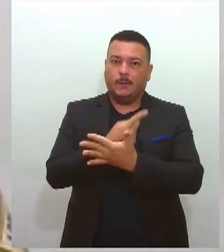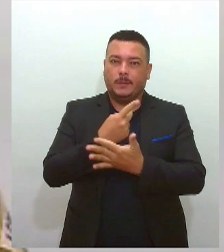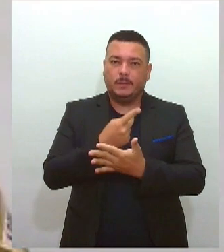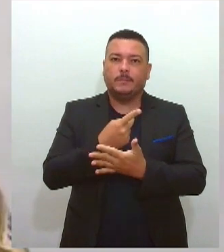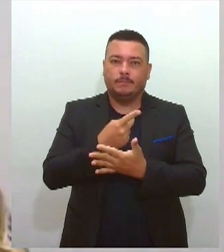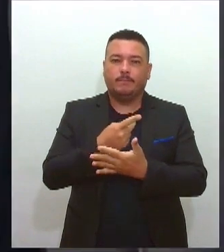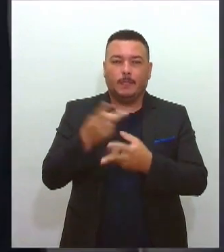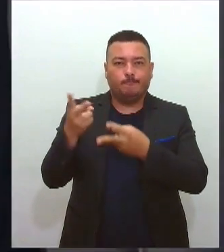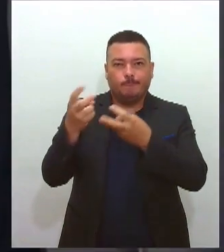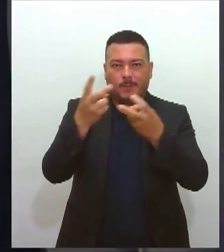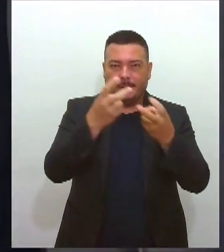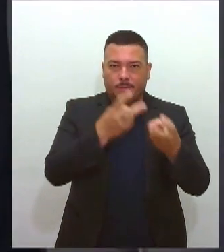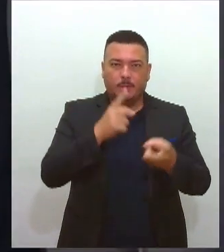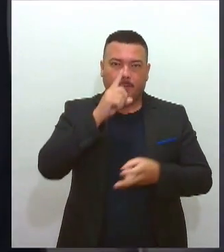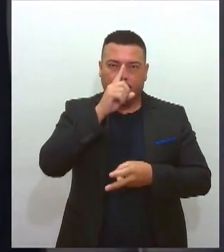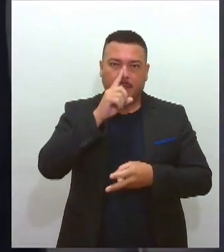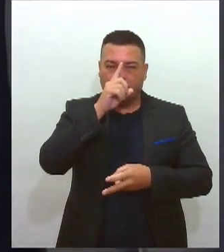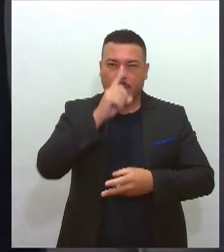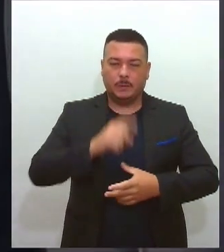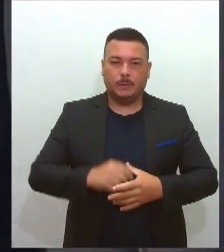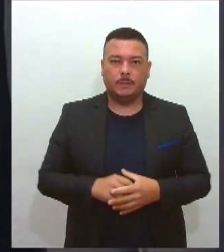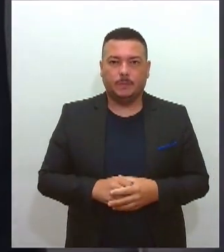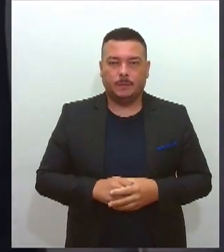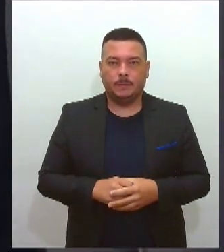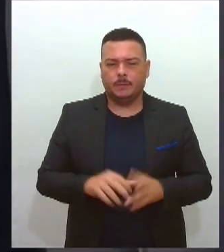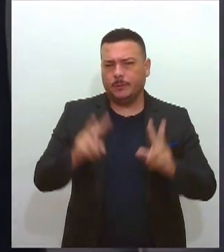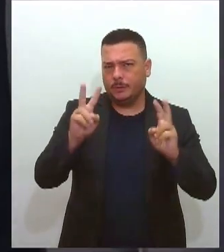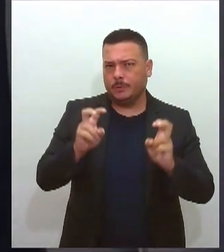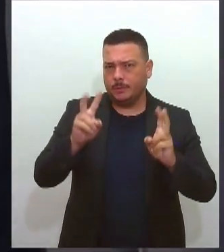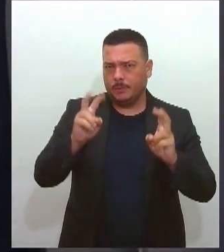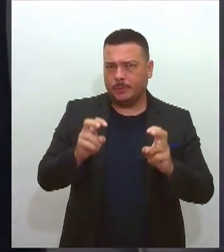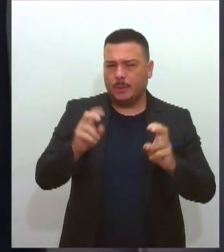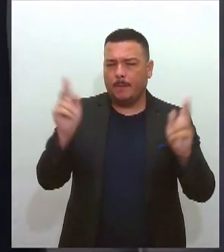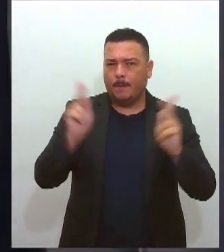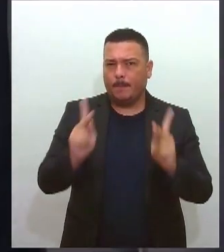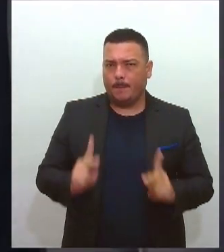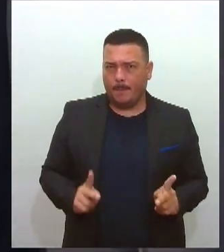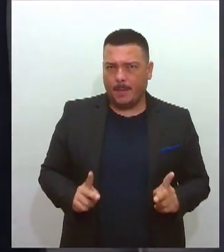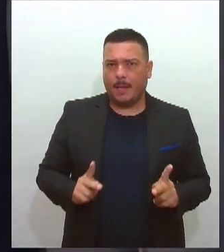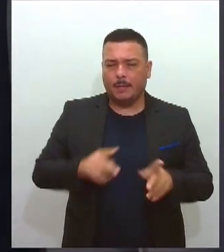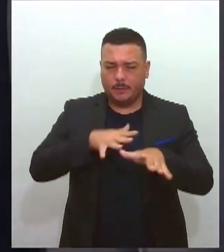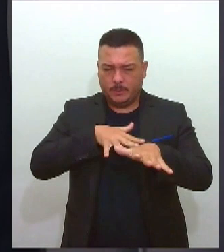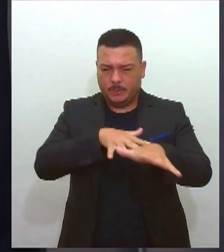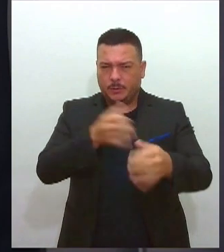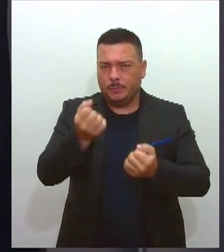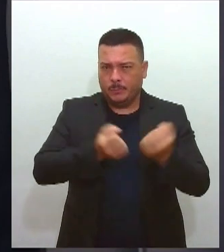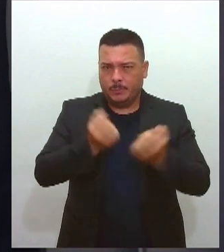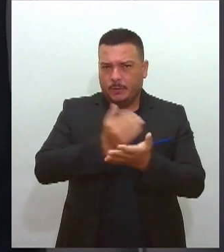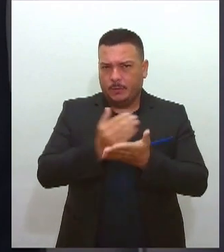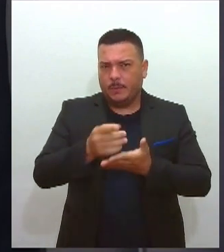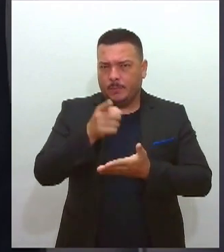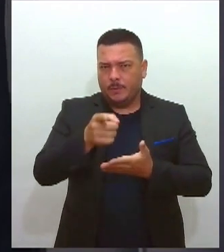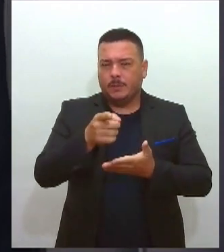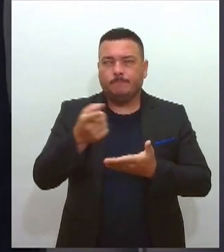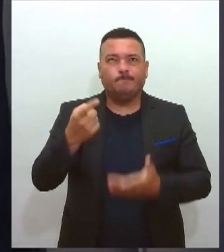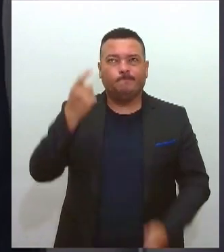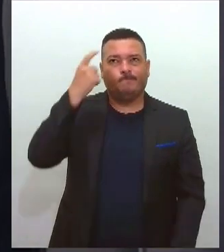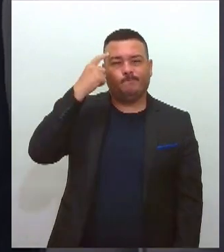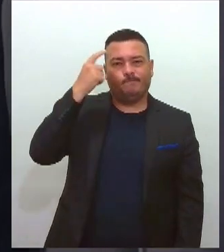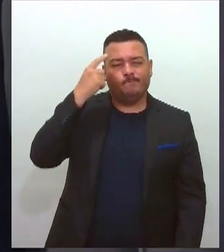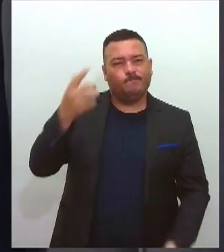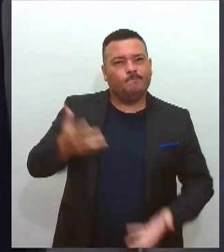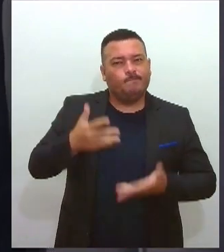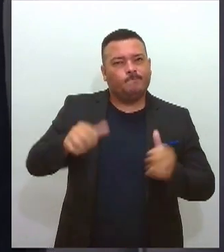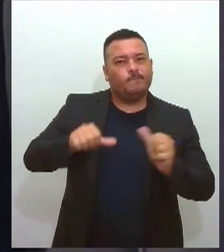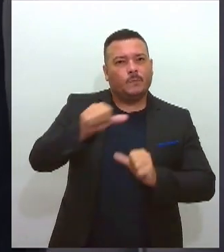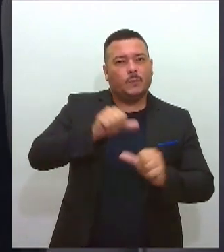risco. O tema Paz no Trânsito Começa por Você nos convida a promover mudanças em